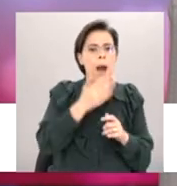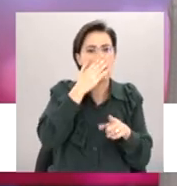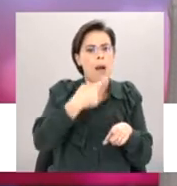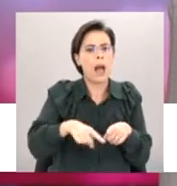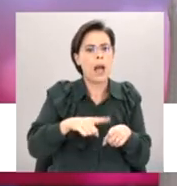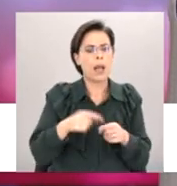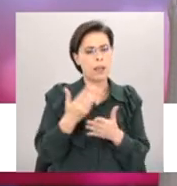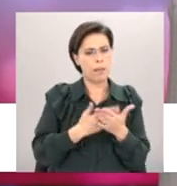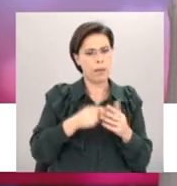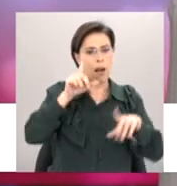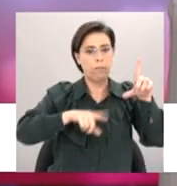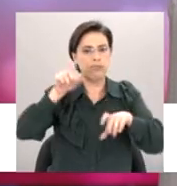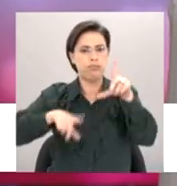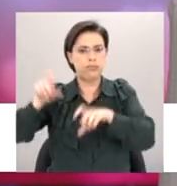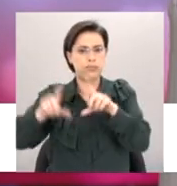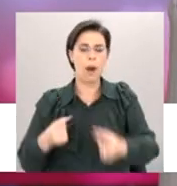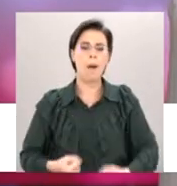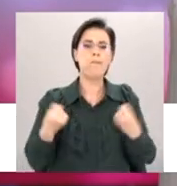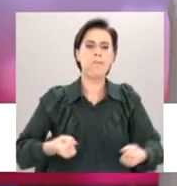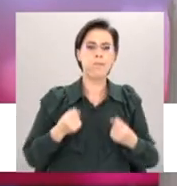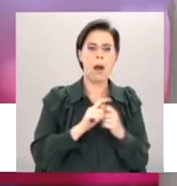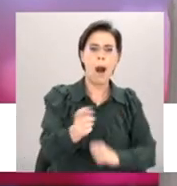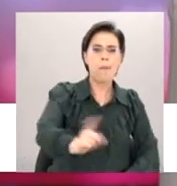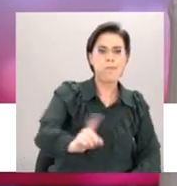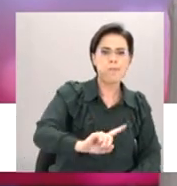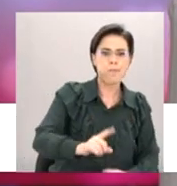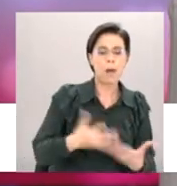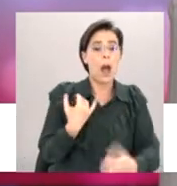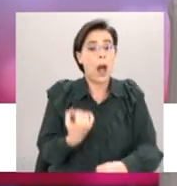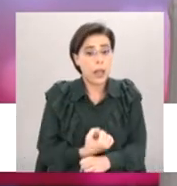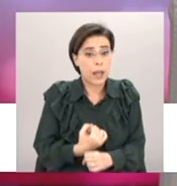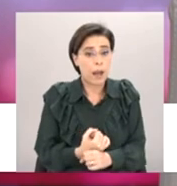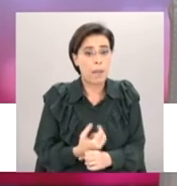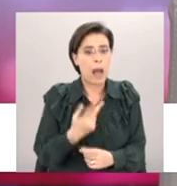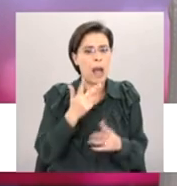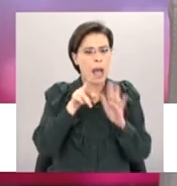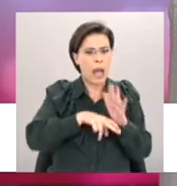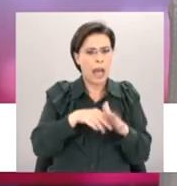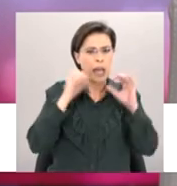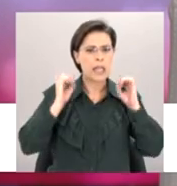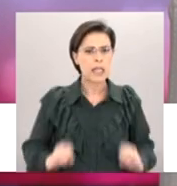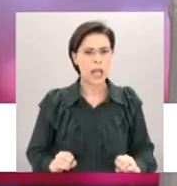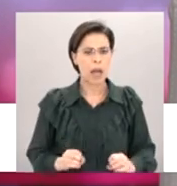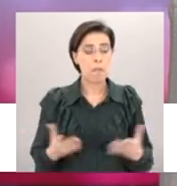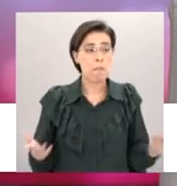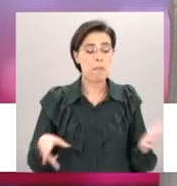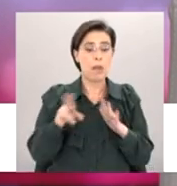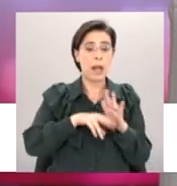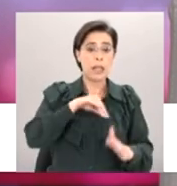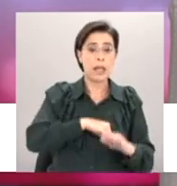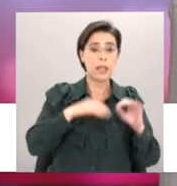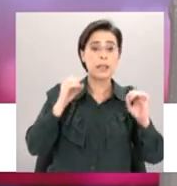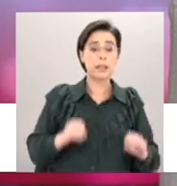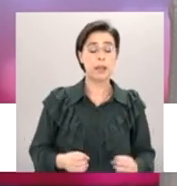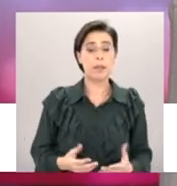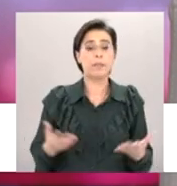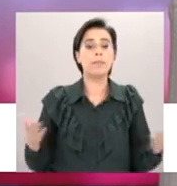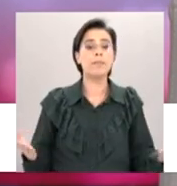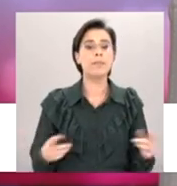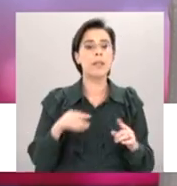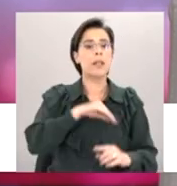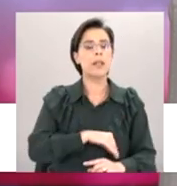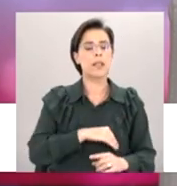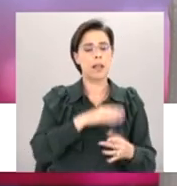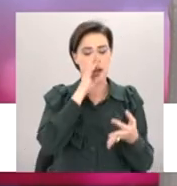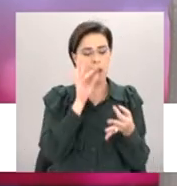rendas no mercado regulado que não conseguem pagar e trabalharem Sem Regras nem sabe nem sequer regras salariais e portanto que